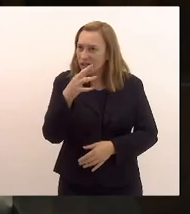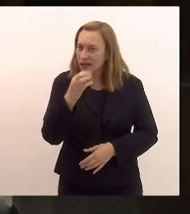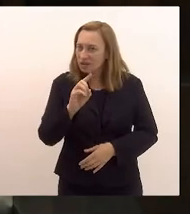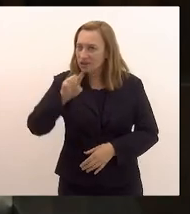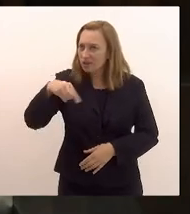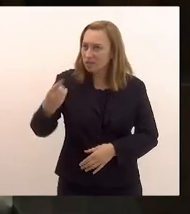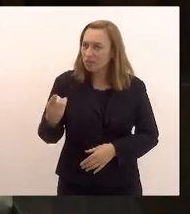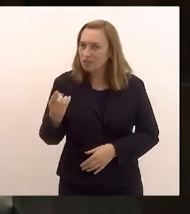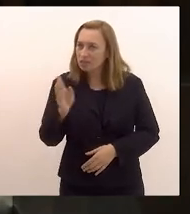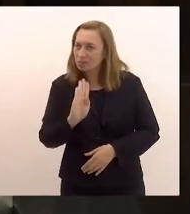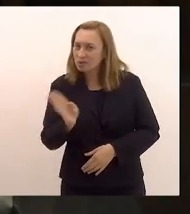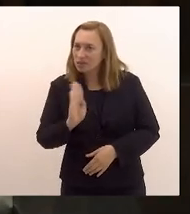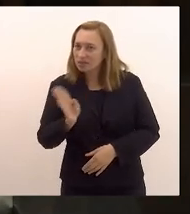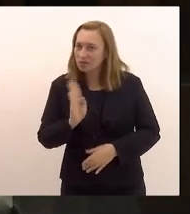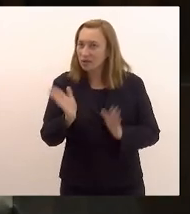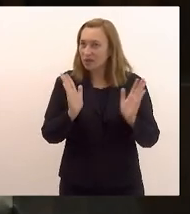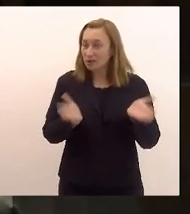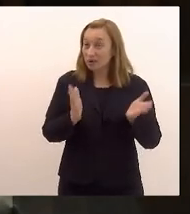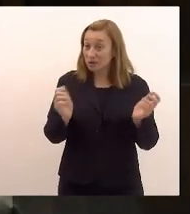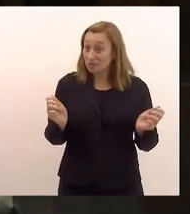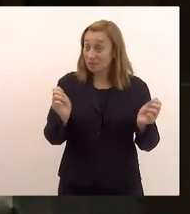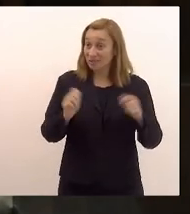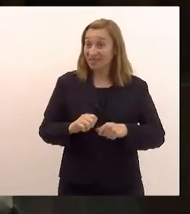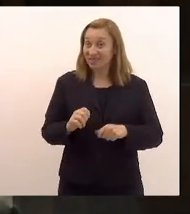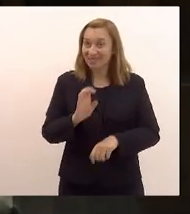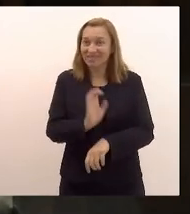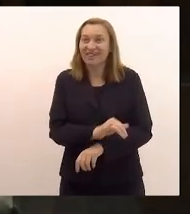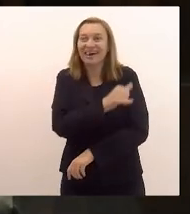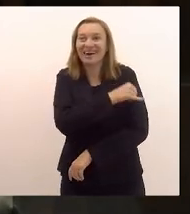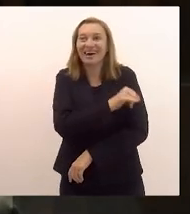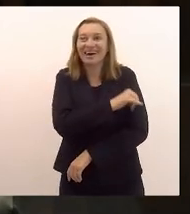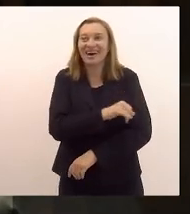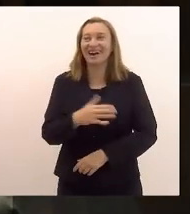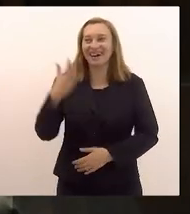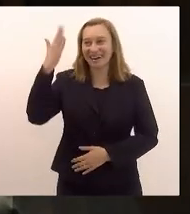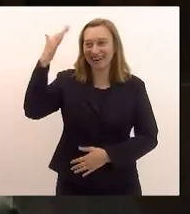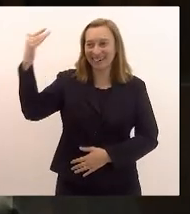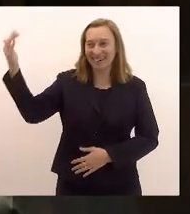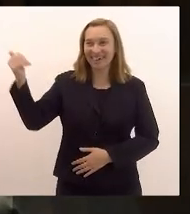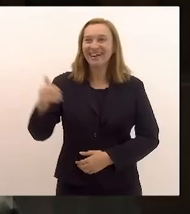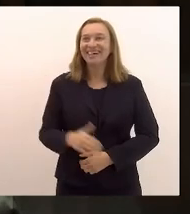depois do Botafogo de futebol e regatas e hoje é maior potência do Estado do Rio de Janeiro